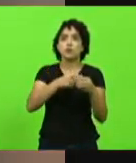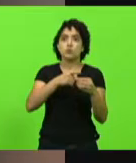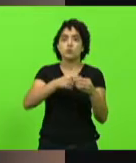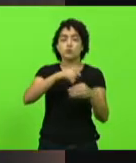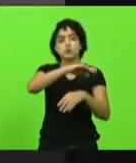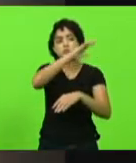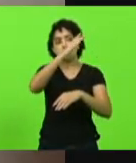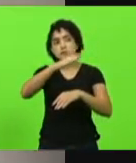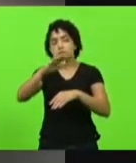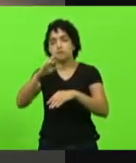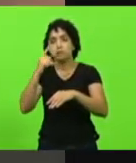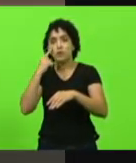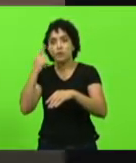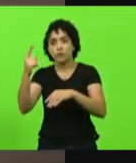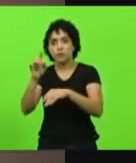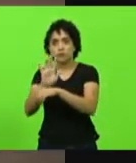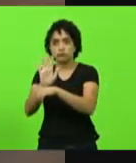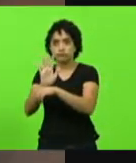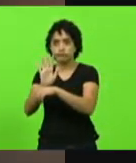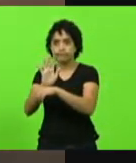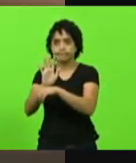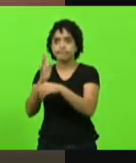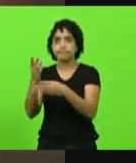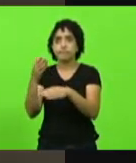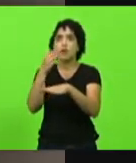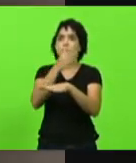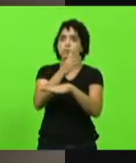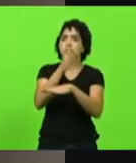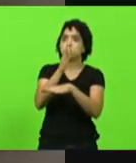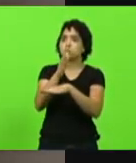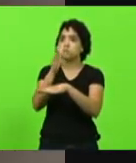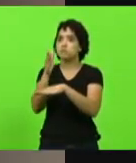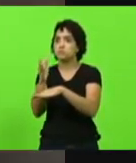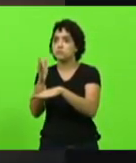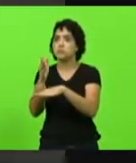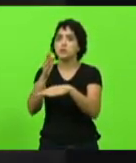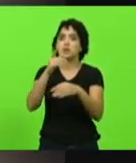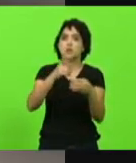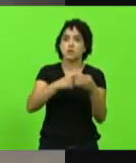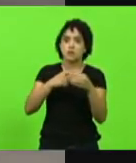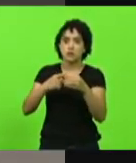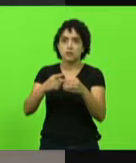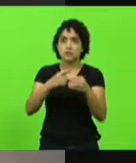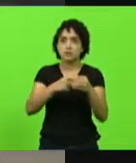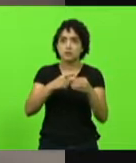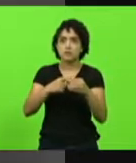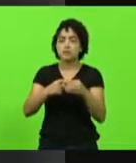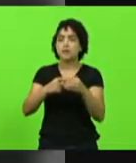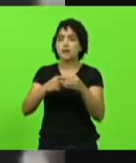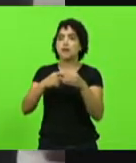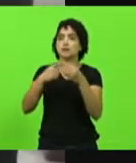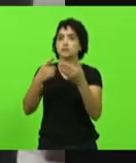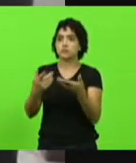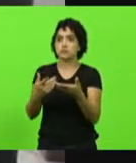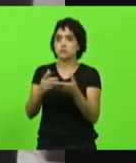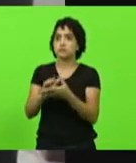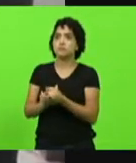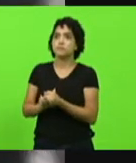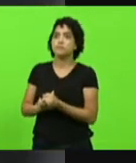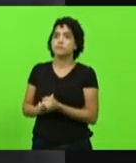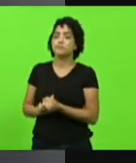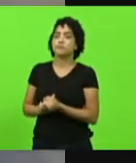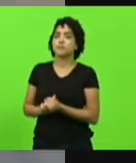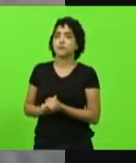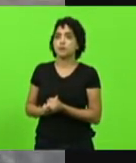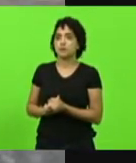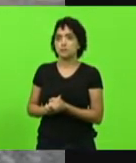temos imagens, estivemos em Rio do Campo, Salete, Presidente Getúlio, não fomos